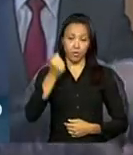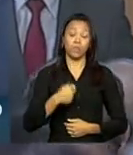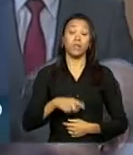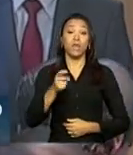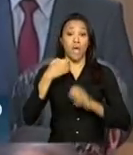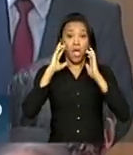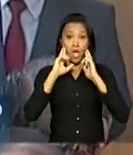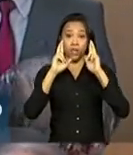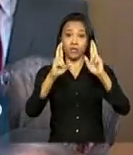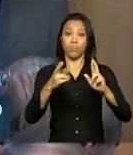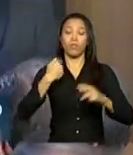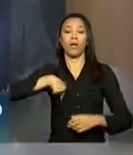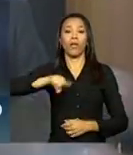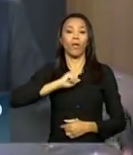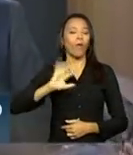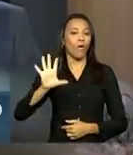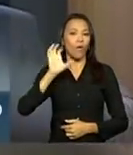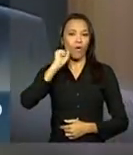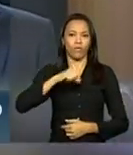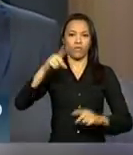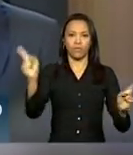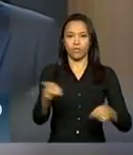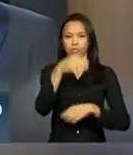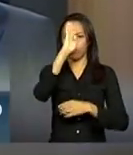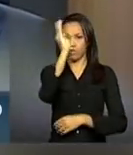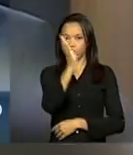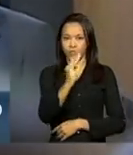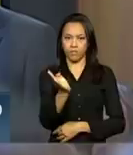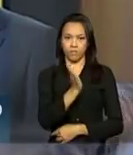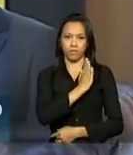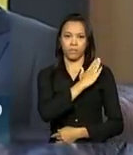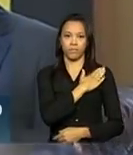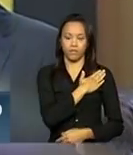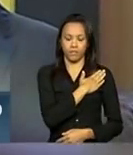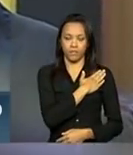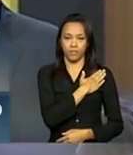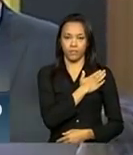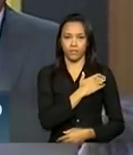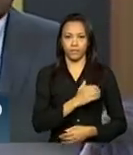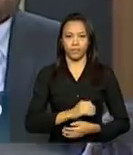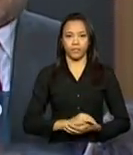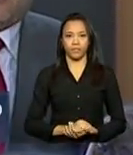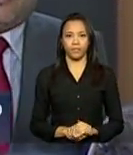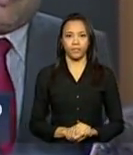respeito para ouvirmos a execução do hino nacional brasileiro.